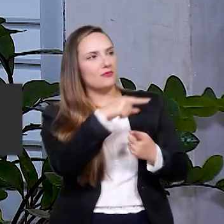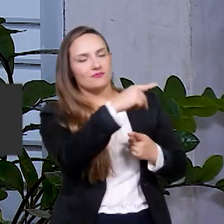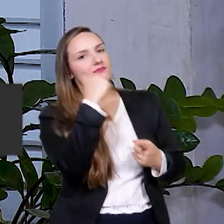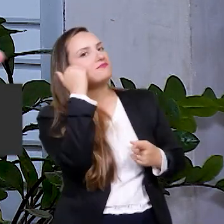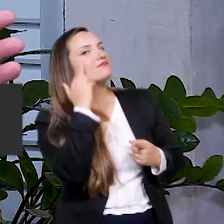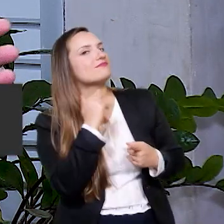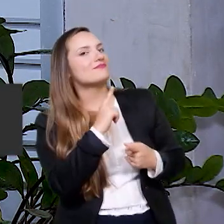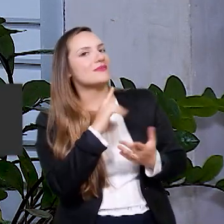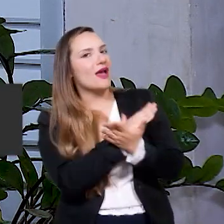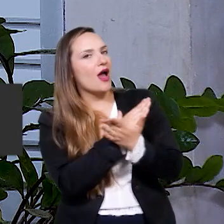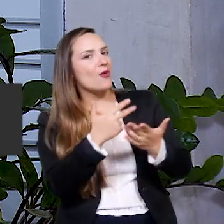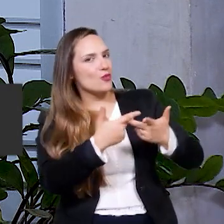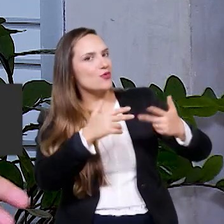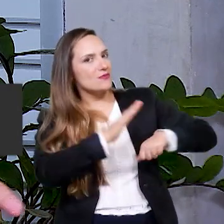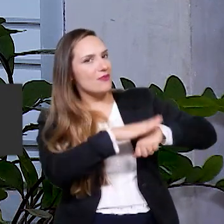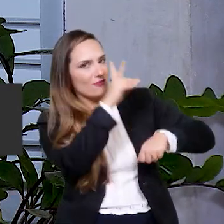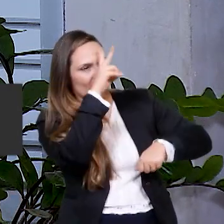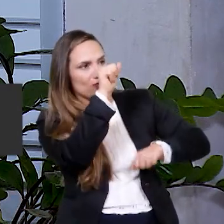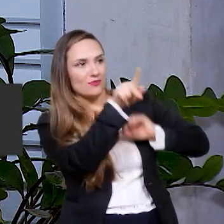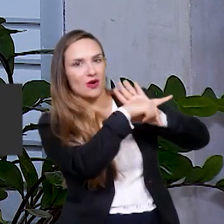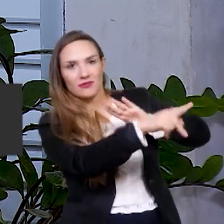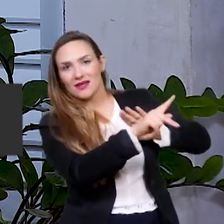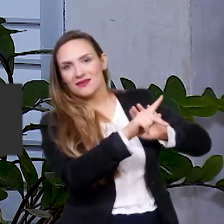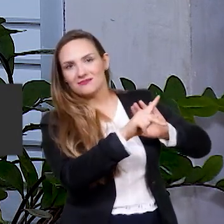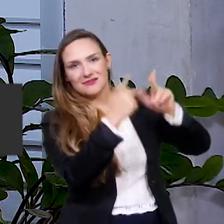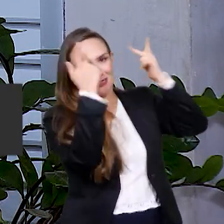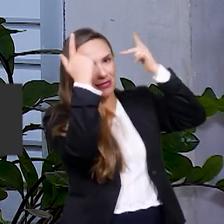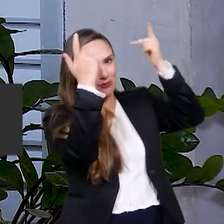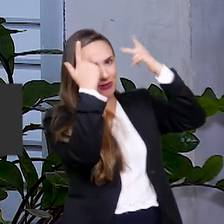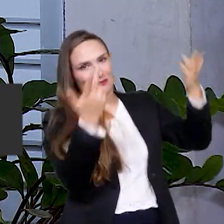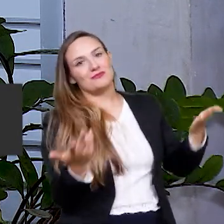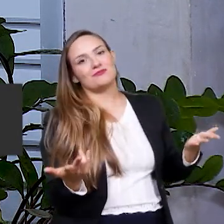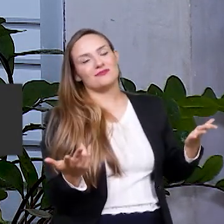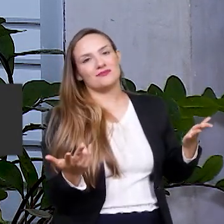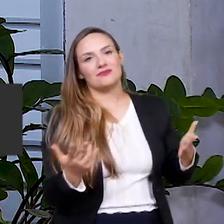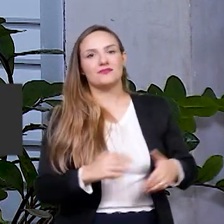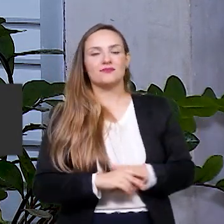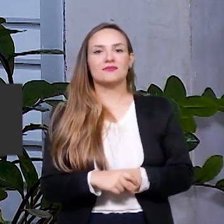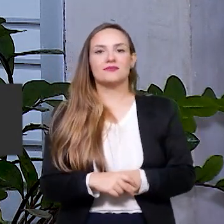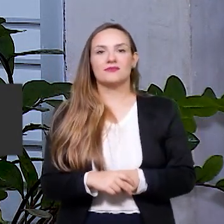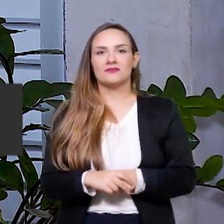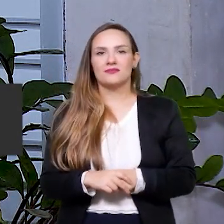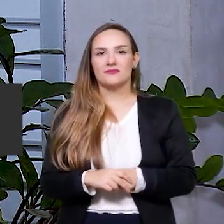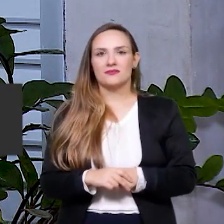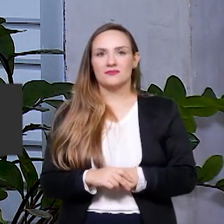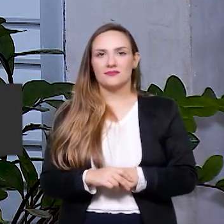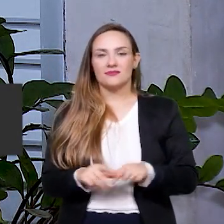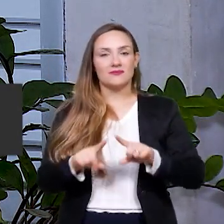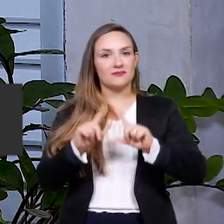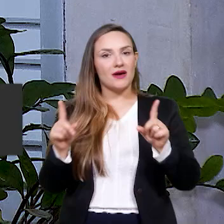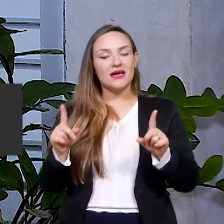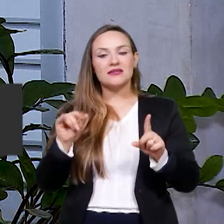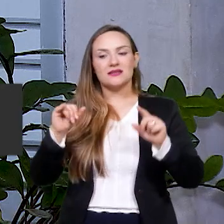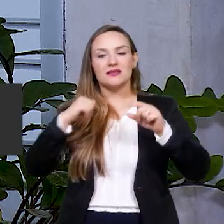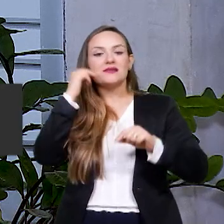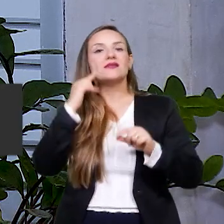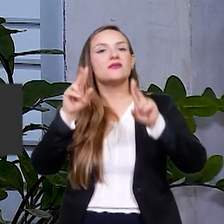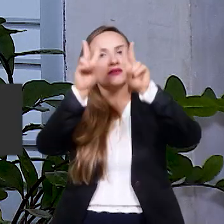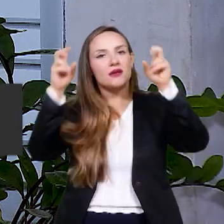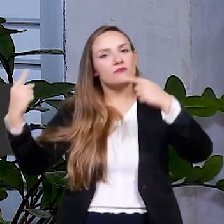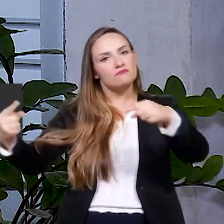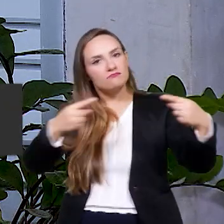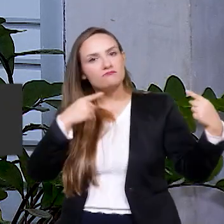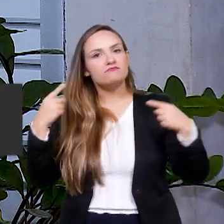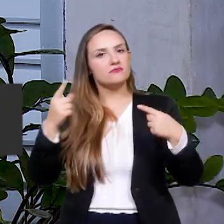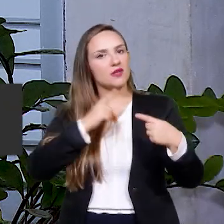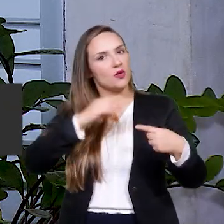alguns componentes que são mais fortes, isso é da natureza humana. Agora, basta o negro fazer essa discussão de uma maneira mais